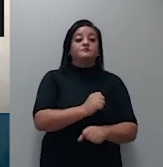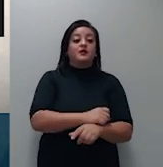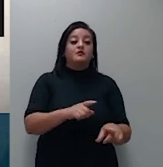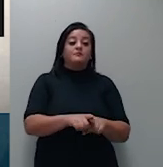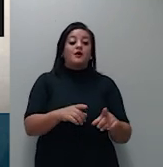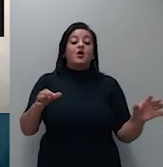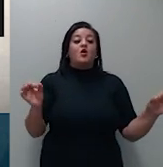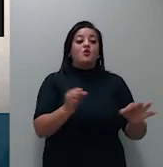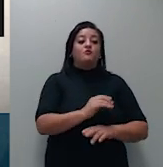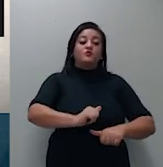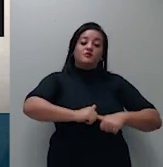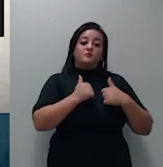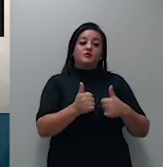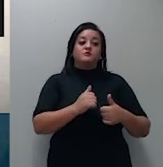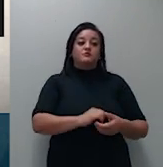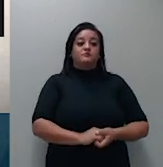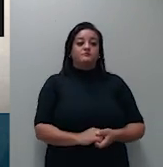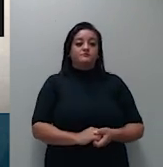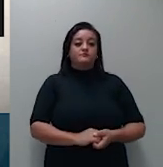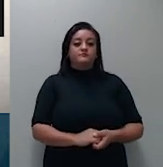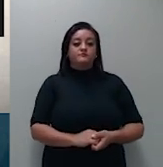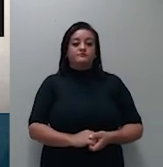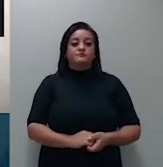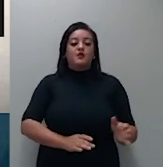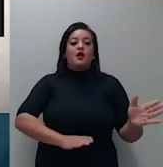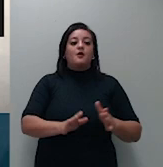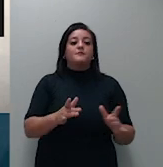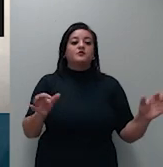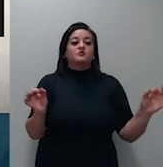aguardar o encerramento da recuperação